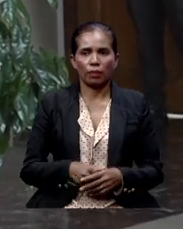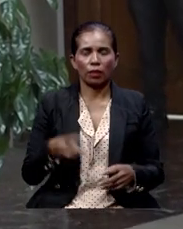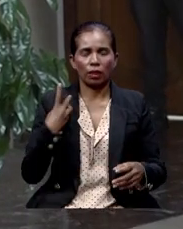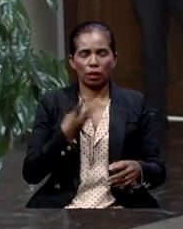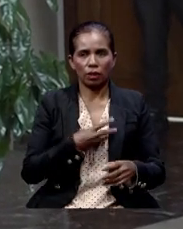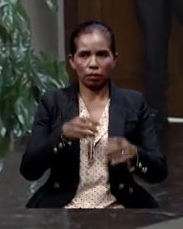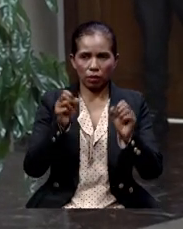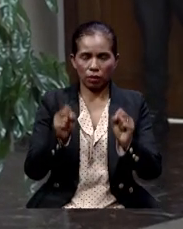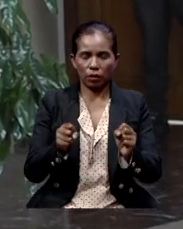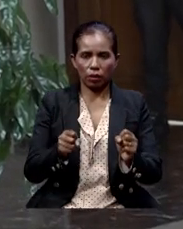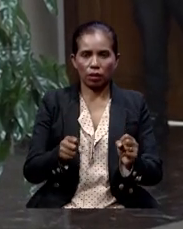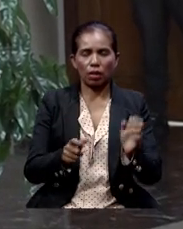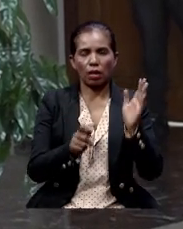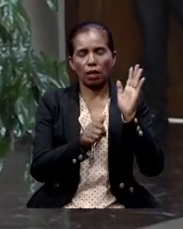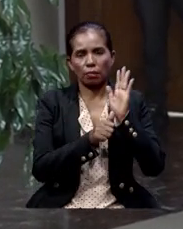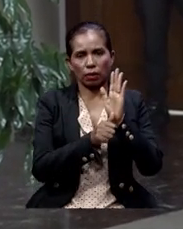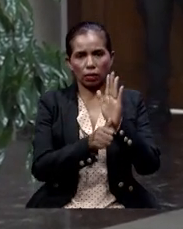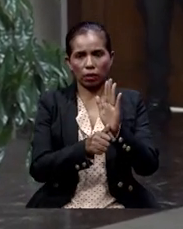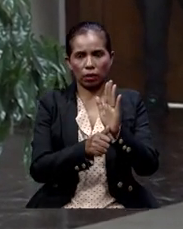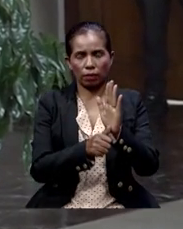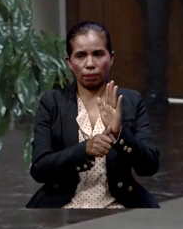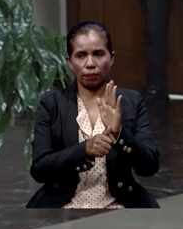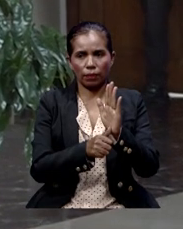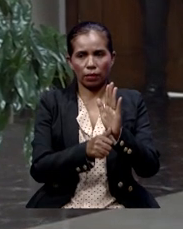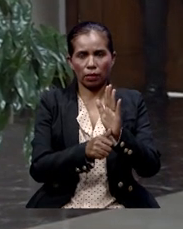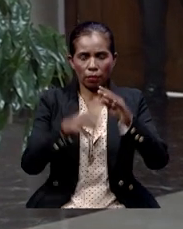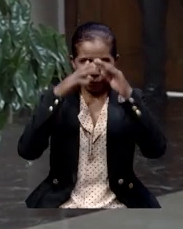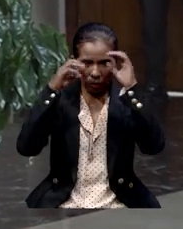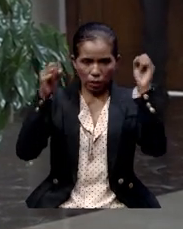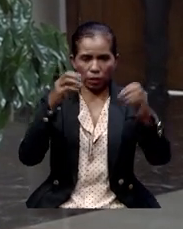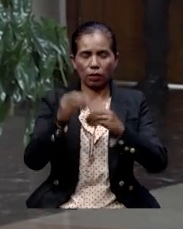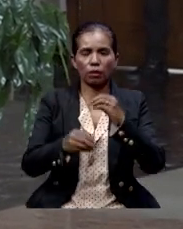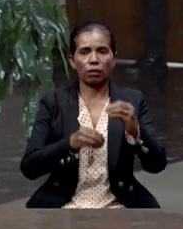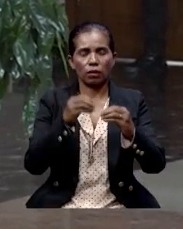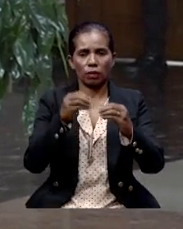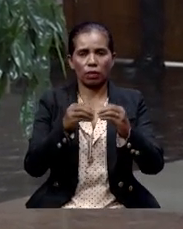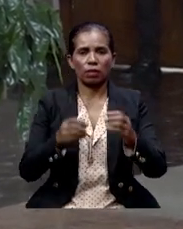Itamos apresenta Bahia, na presidente quando Bahia